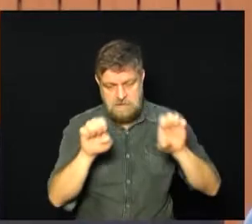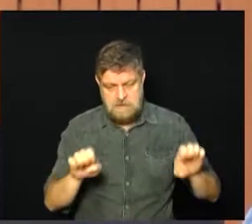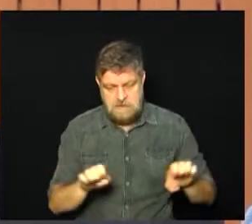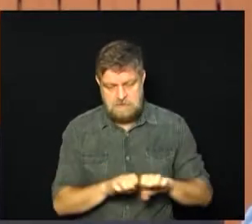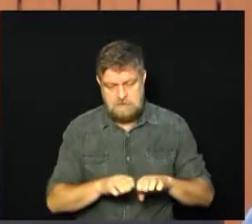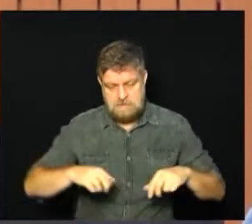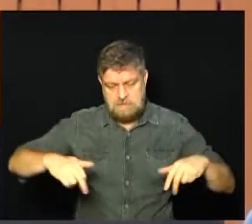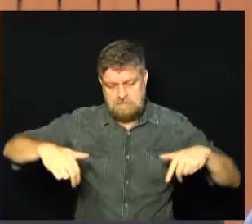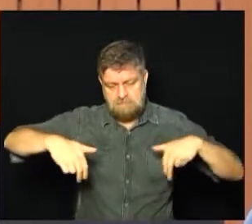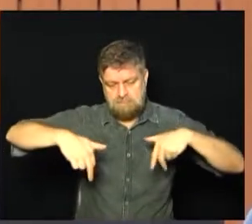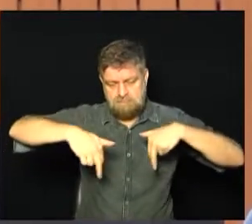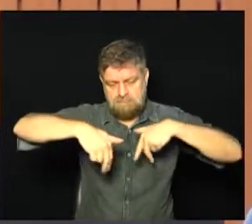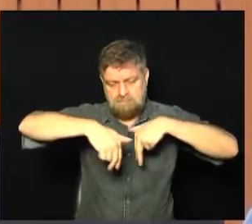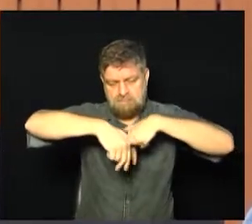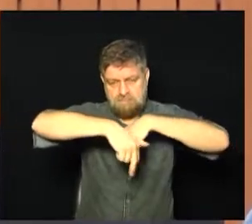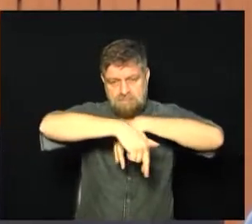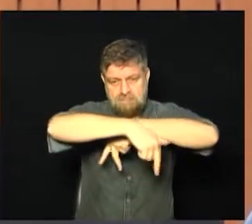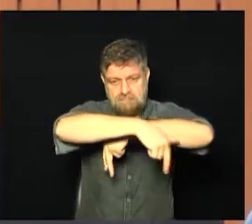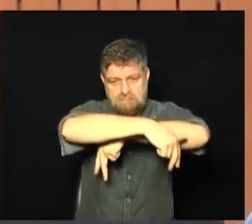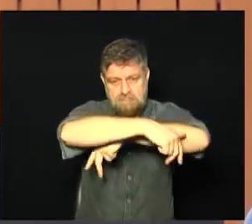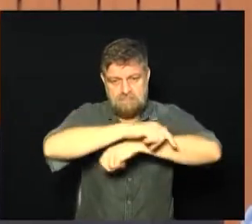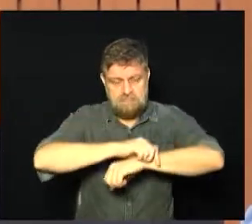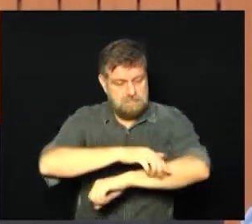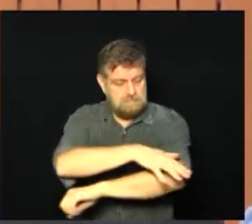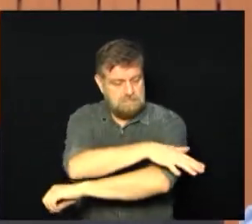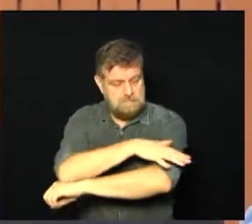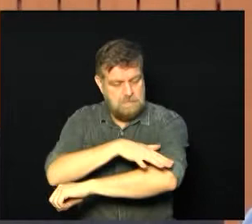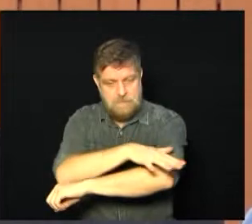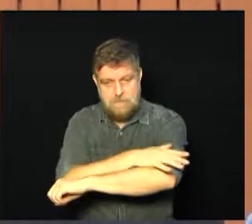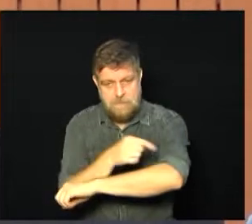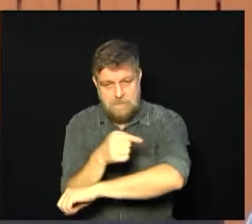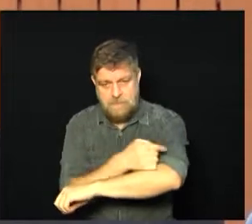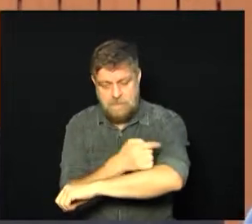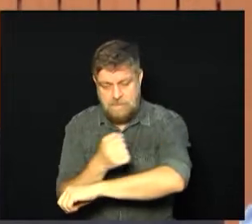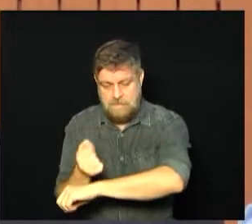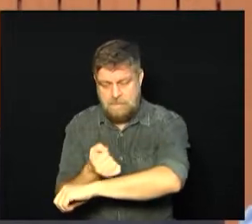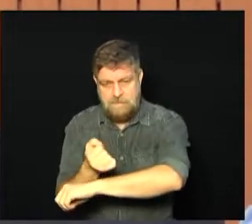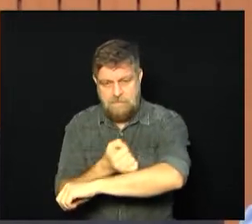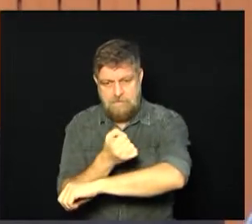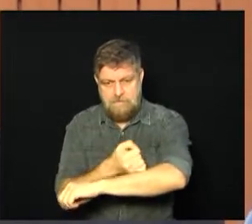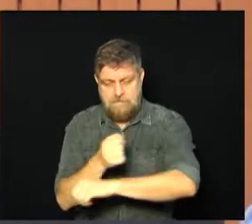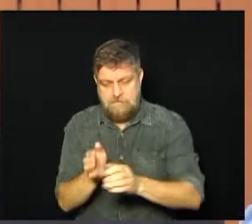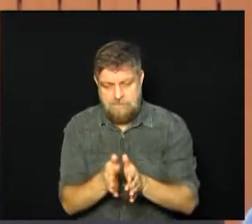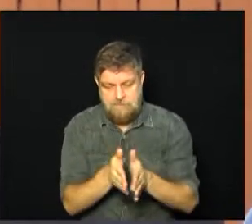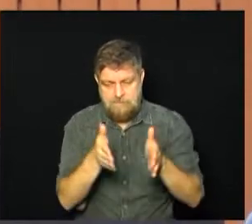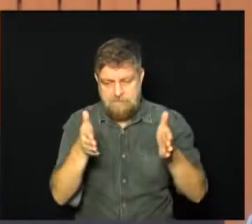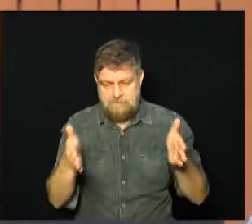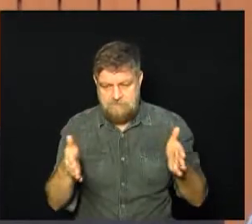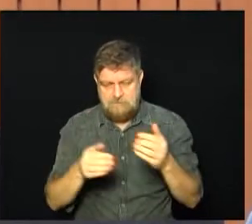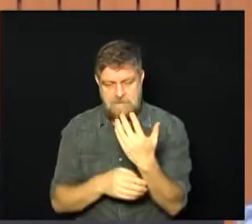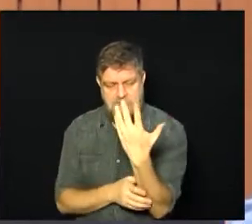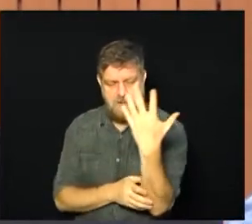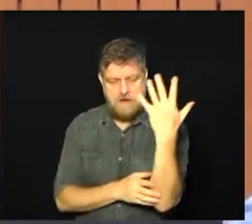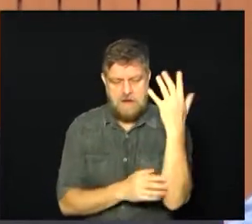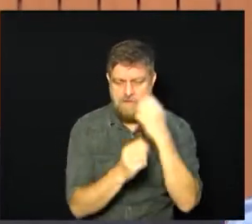pedestre saudável, praças, calçadas mais generosas,